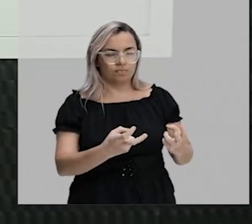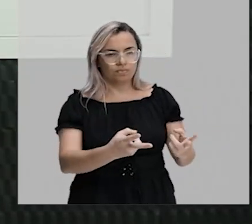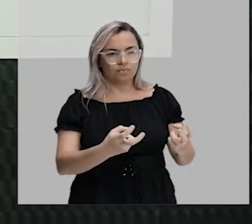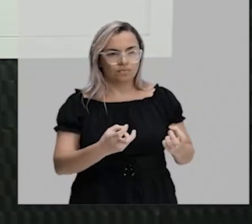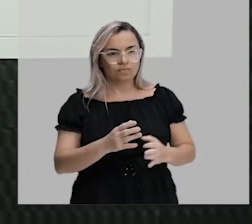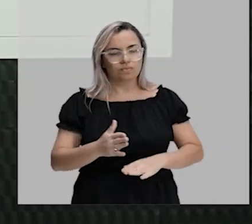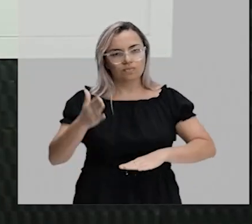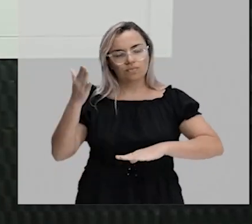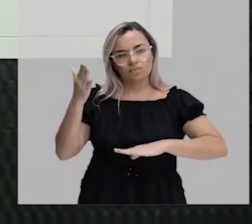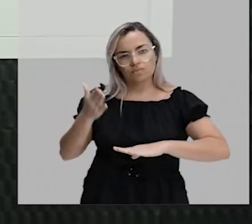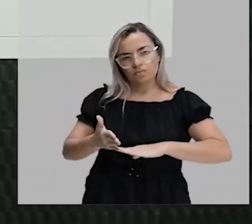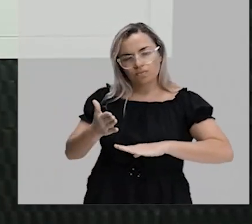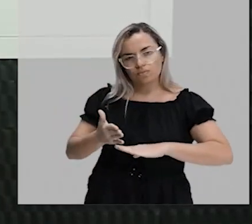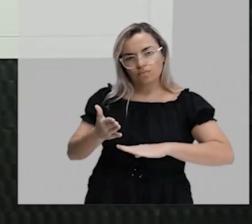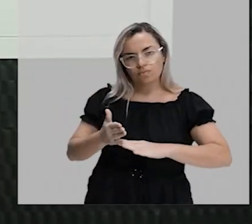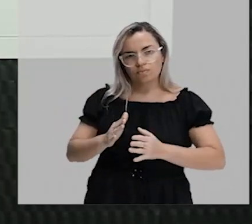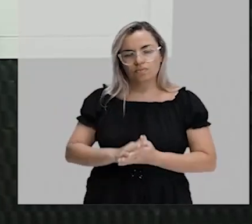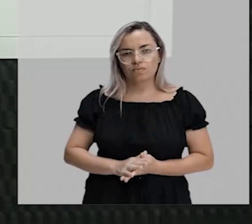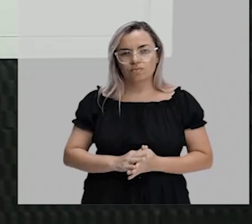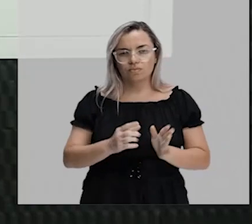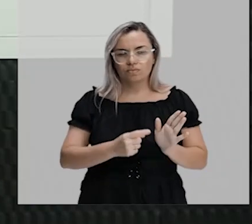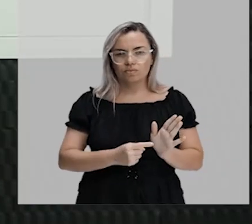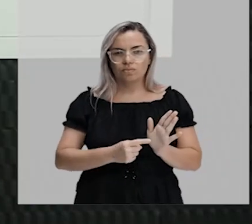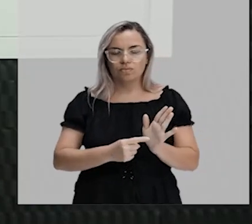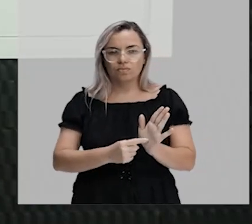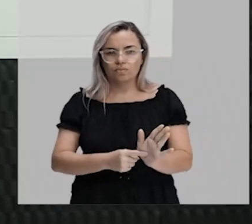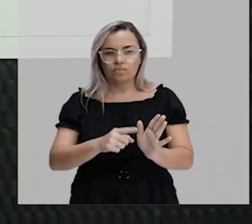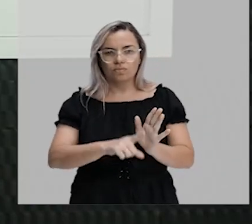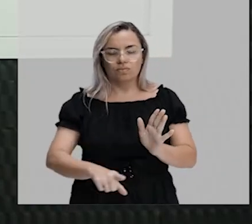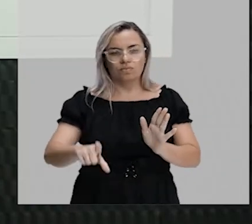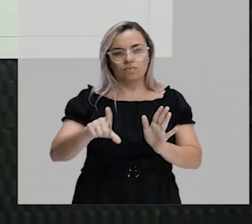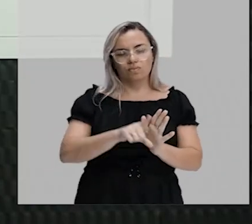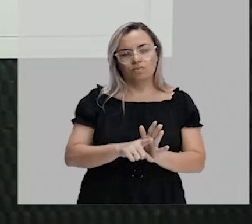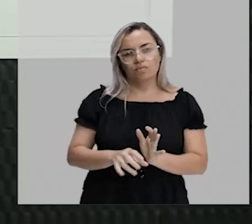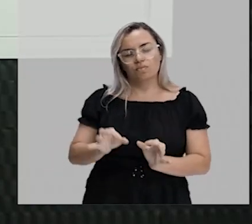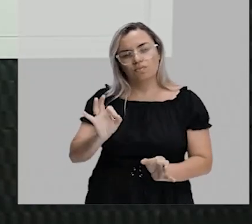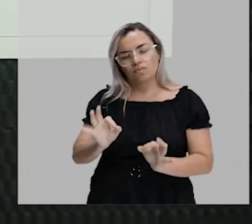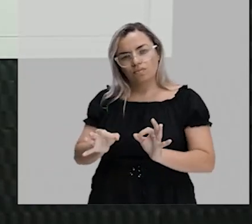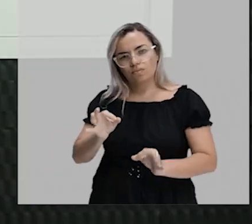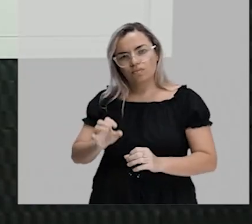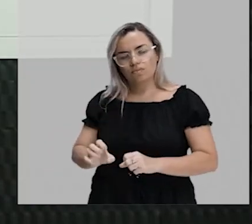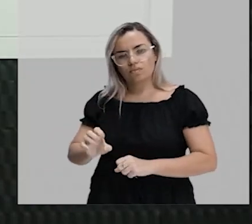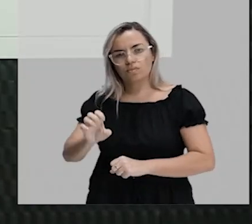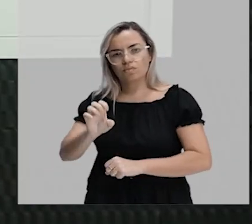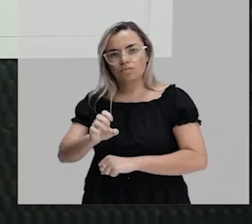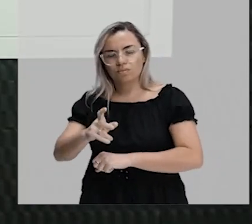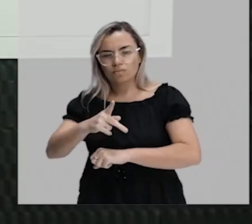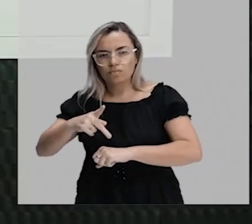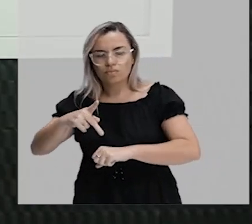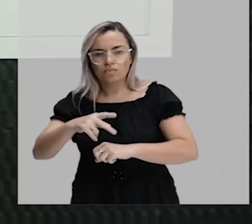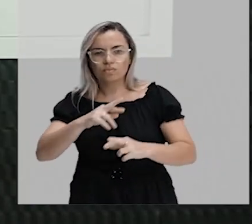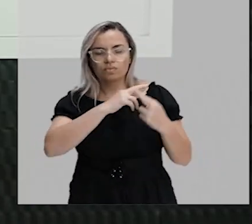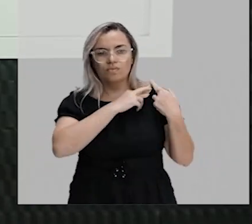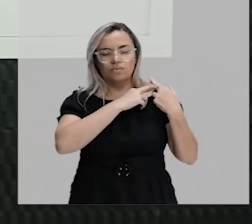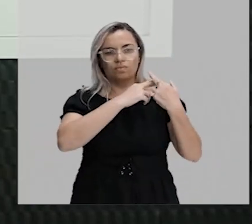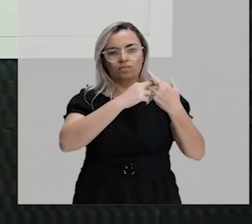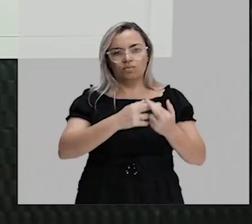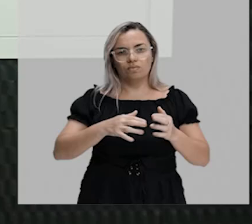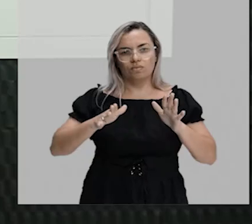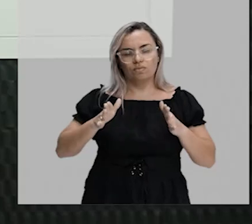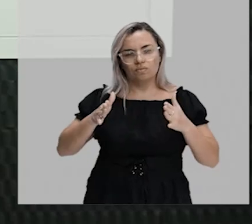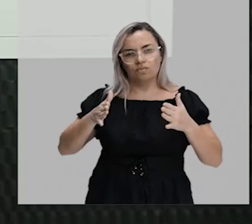esta modernidade ela vai jogar na lei jurídica do Estado, por exemplo, a responsabilidade pelo guia do